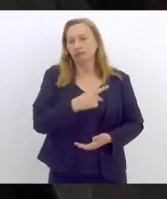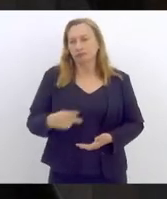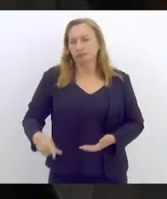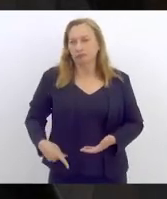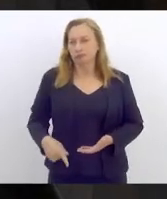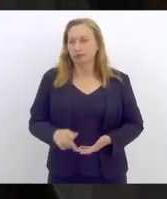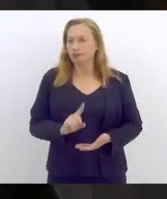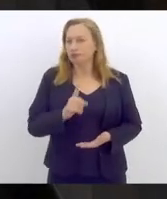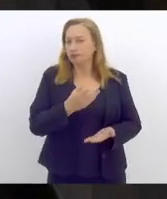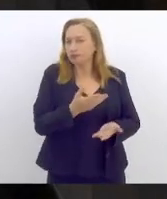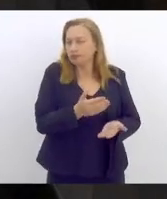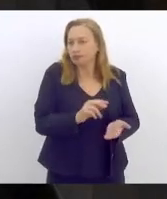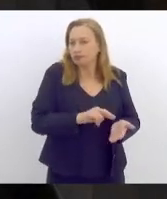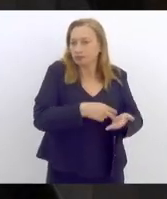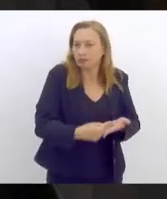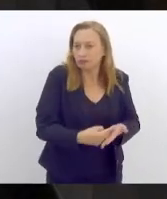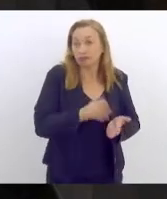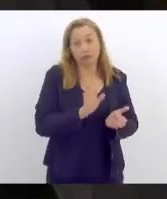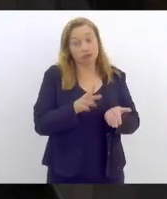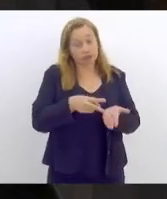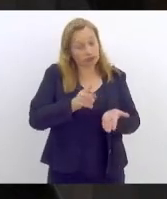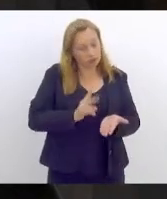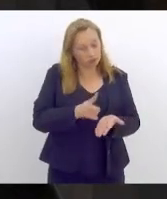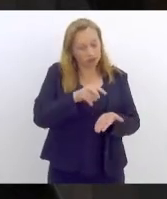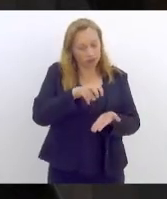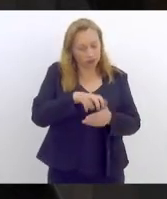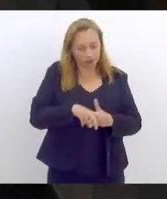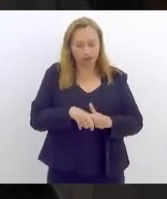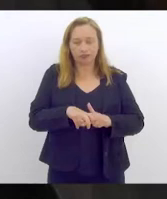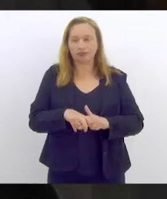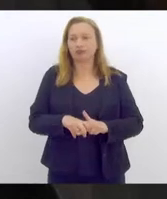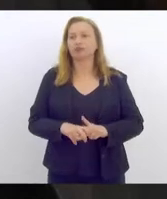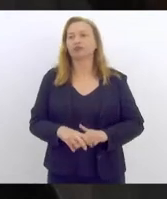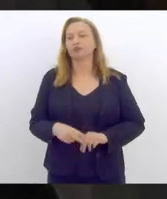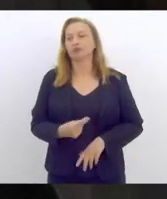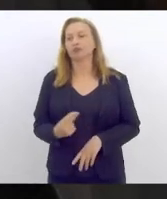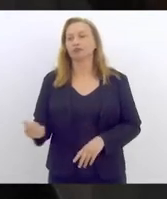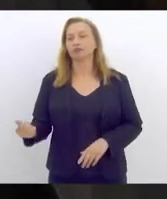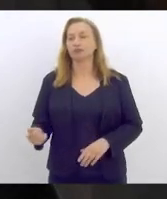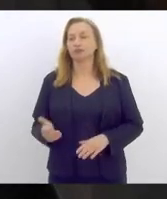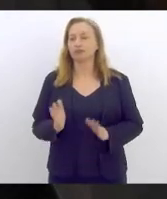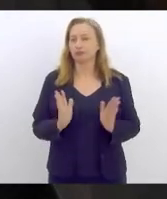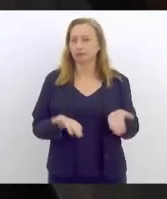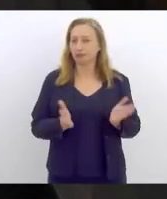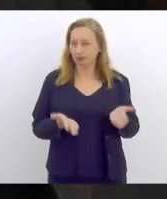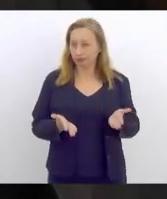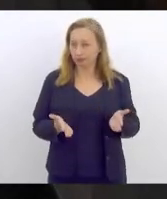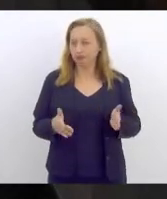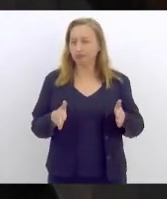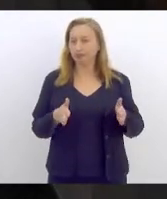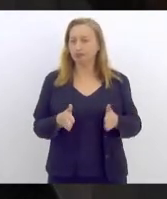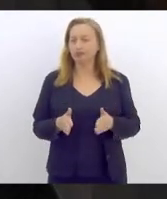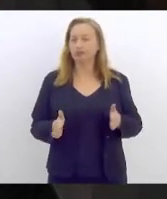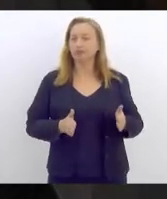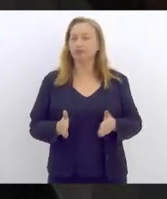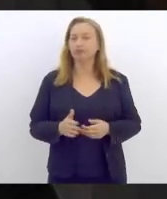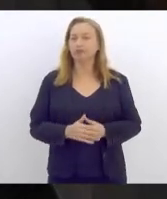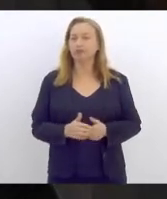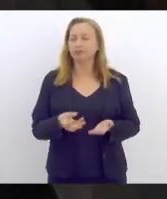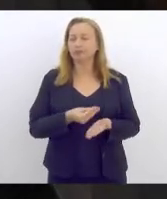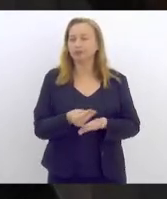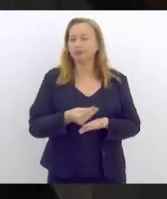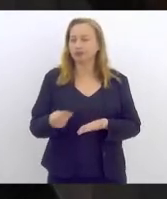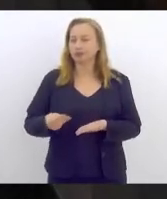não caia da cadeira que a senhora já tá sentada saiu hoje a previsão Deputado valdeck de